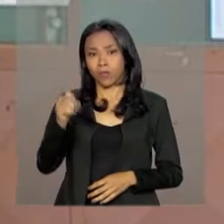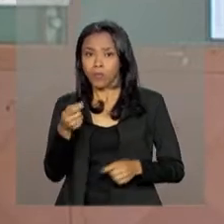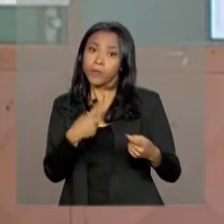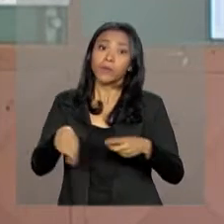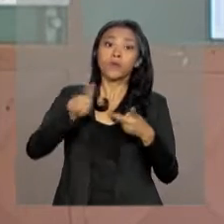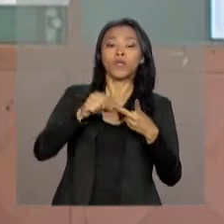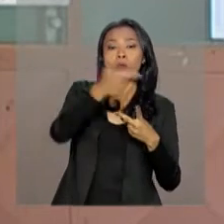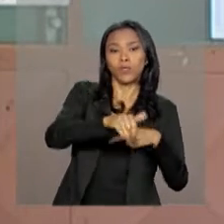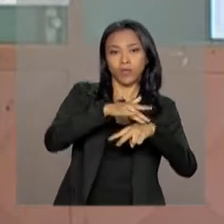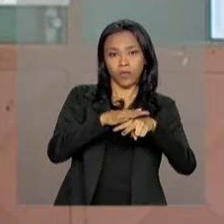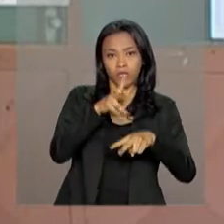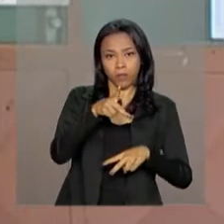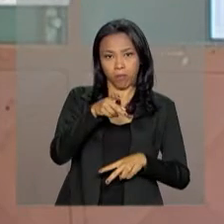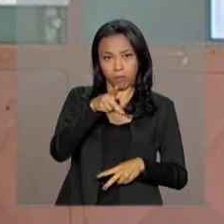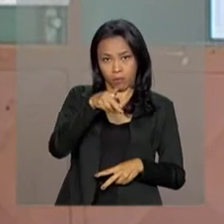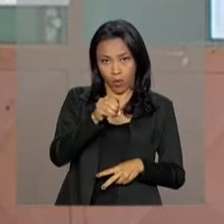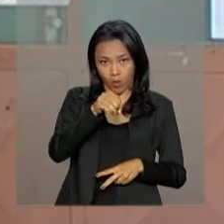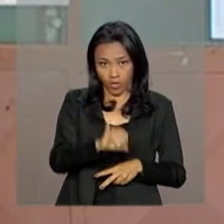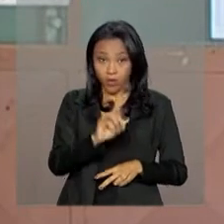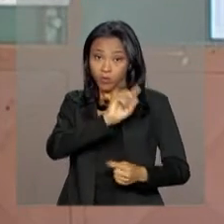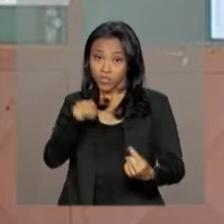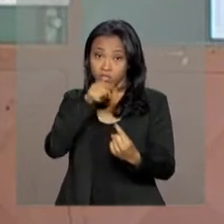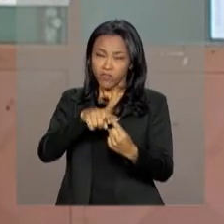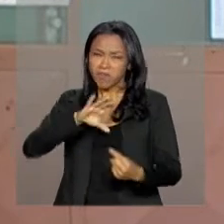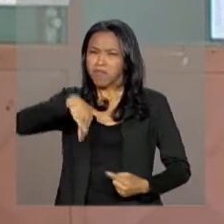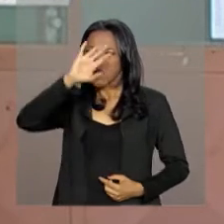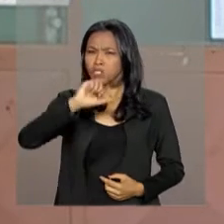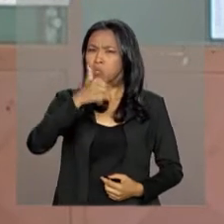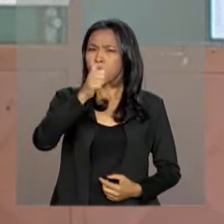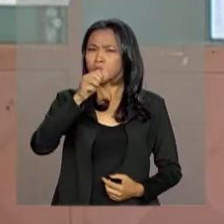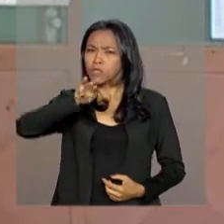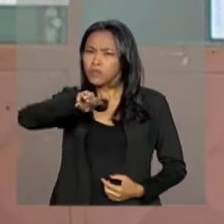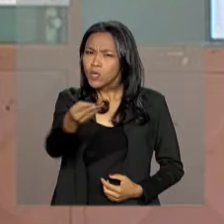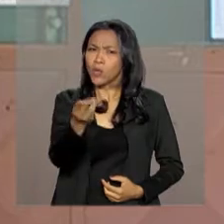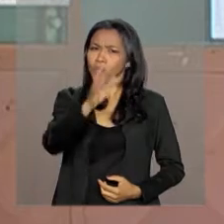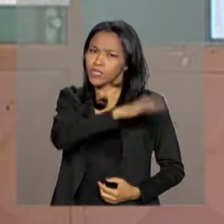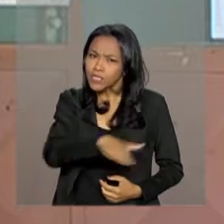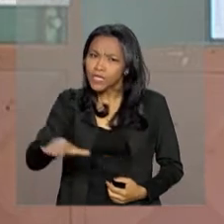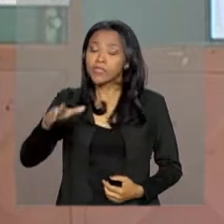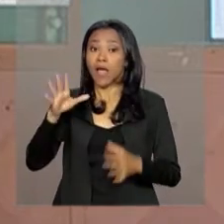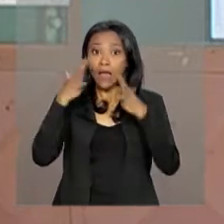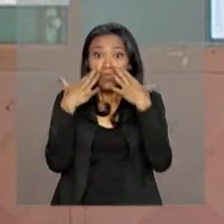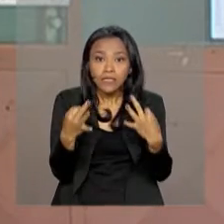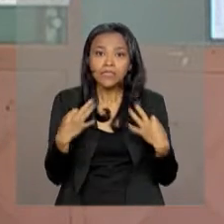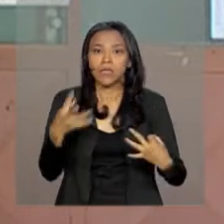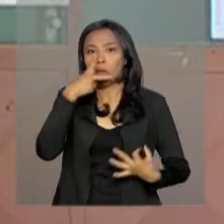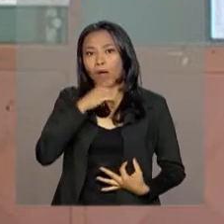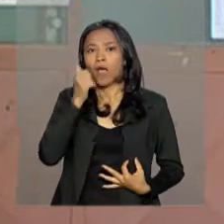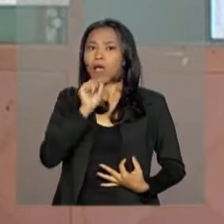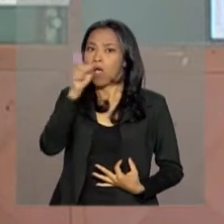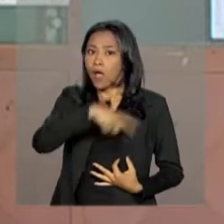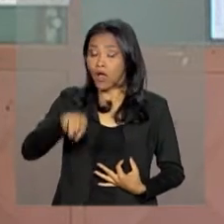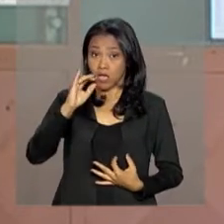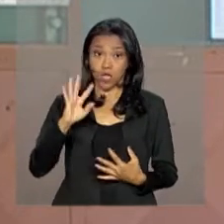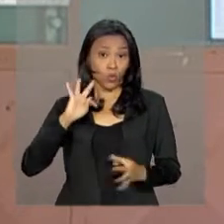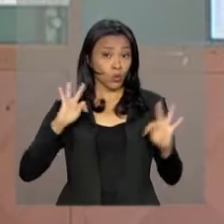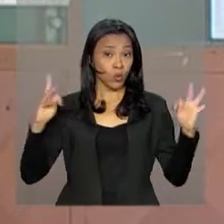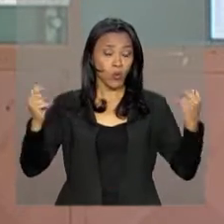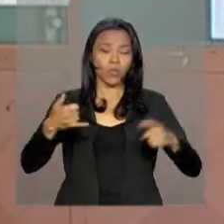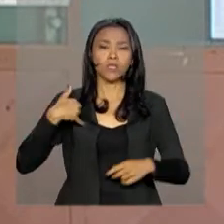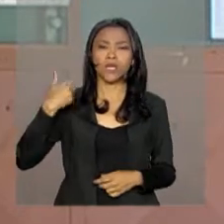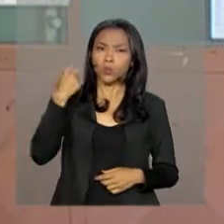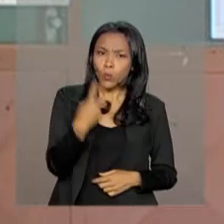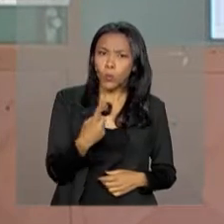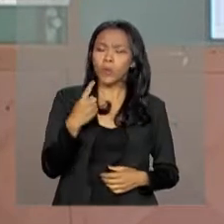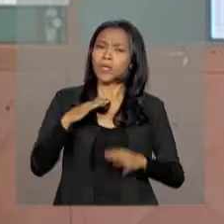mais de 11 milhões de crianças e atenção pais todas as crianças entre 1 ano e menores de